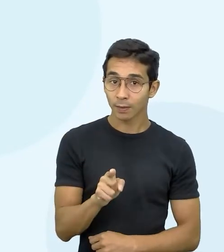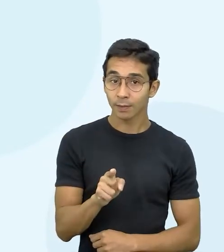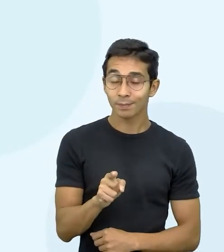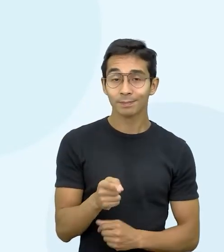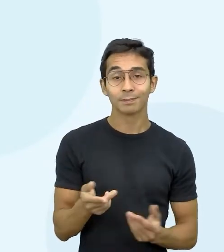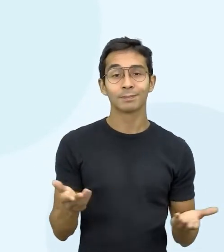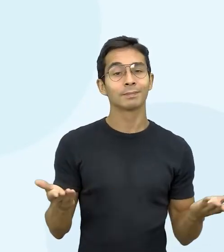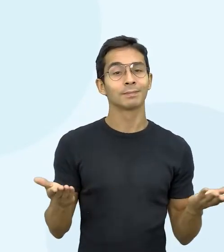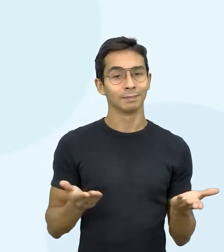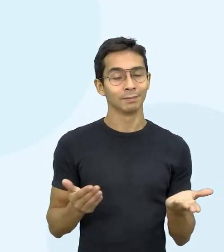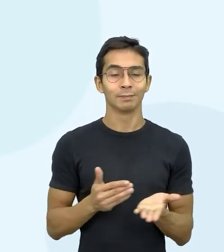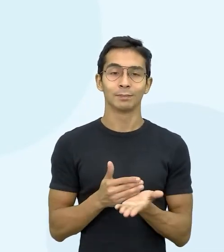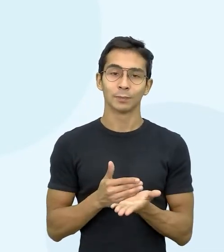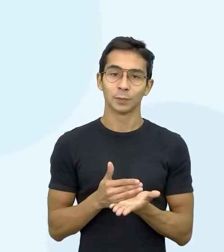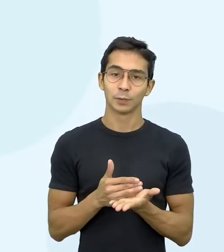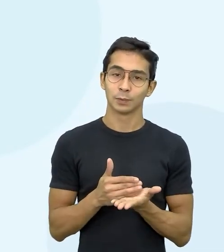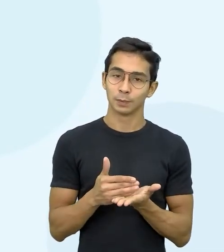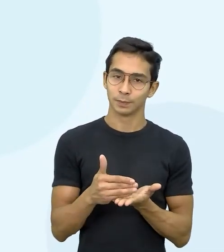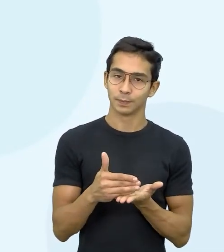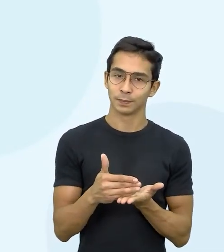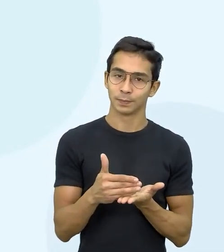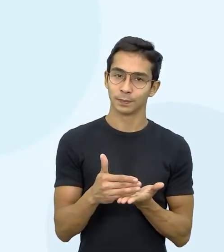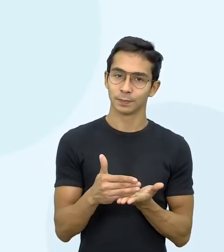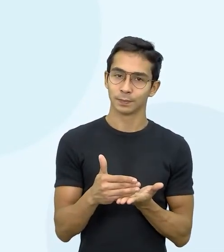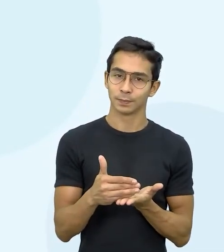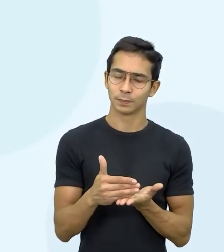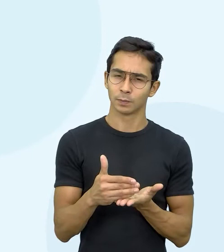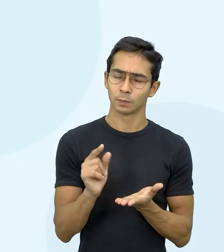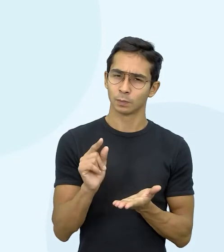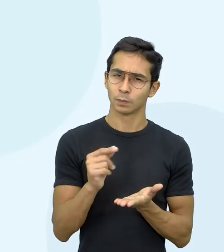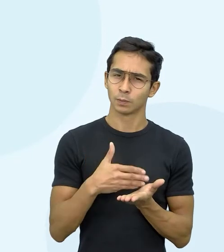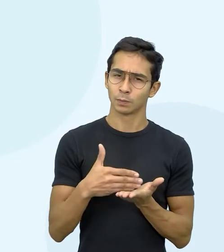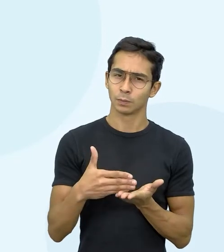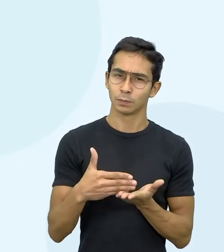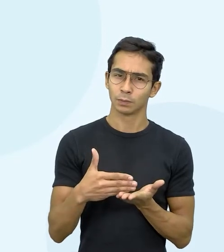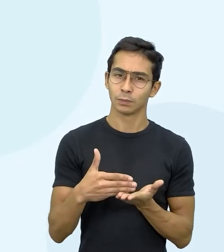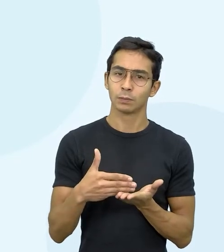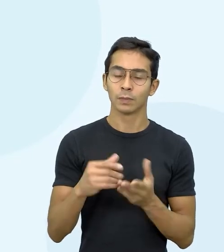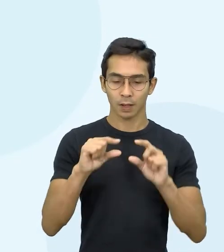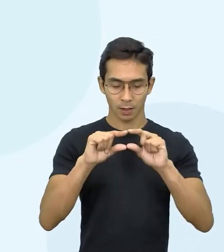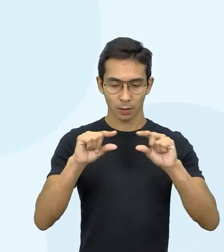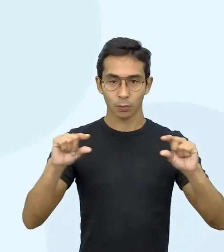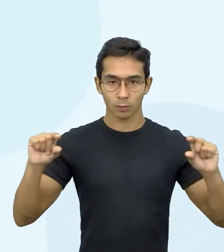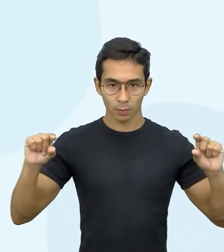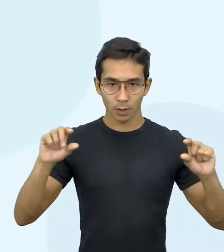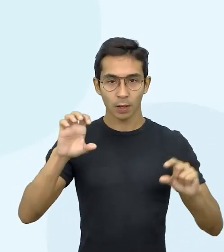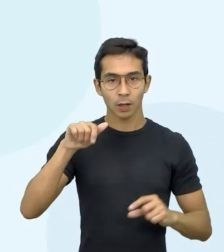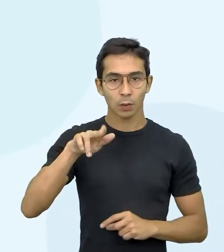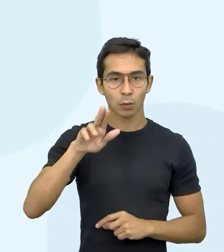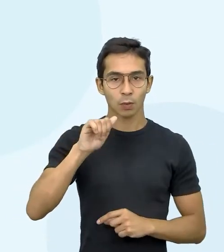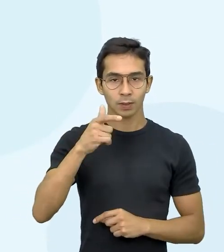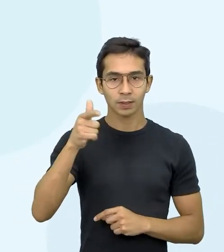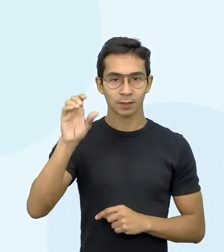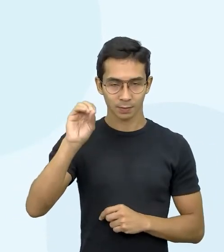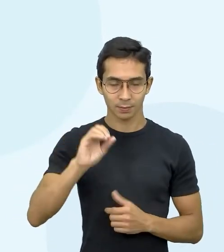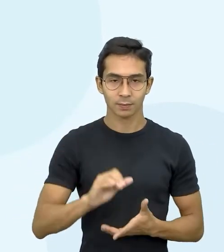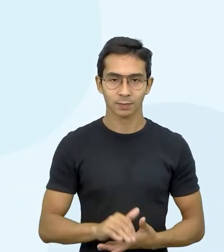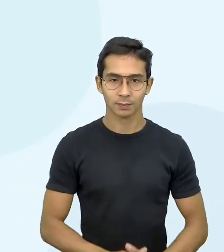vou iniciar, né, a montagem da equação. Muito bem. Então eu sei